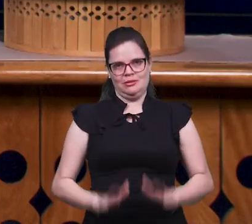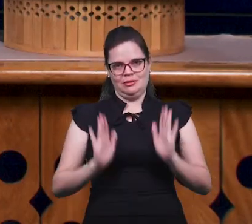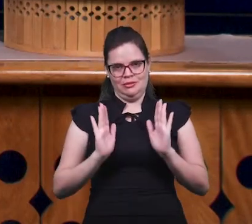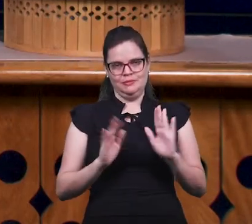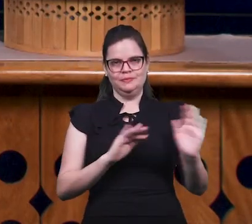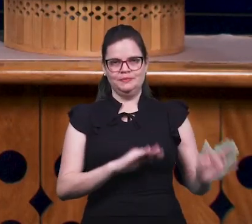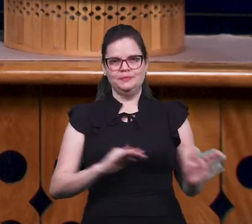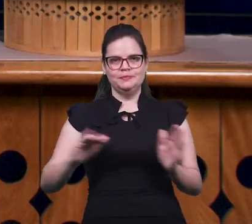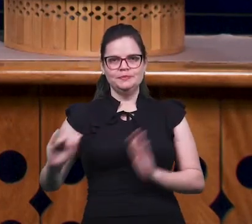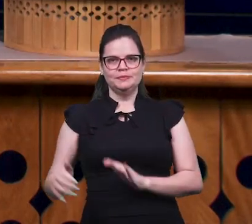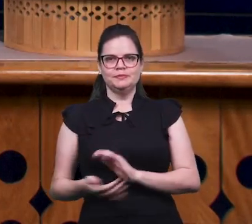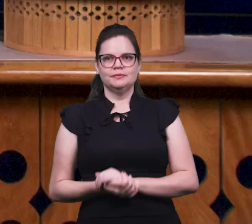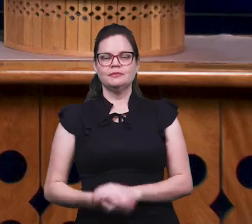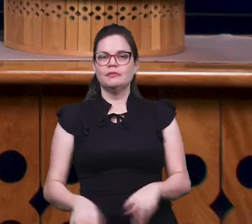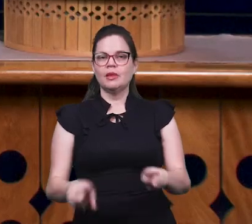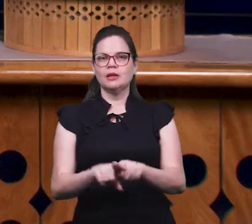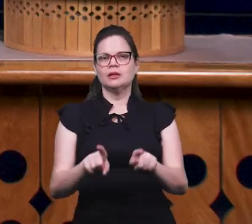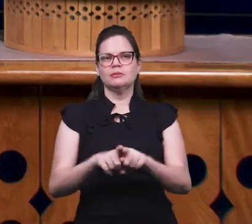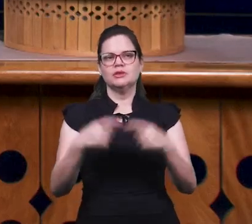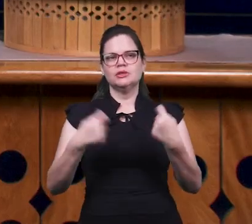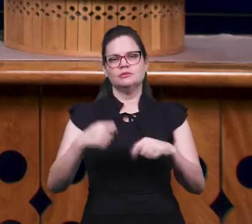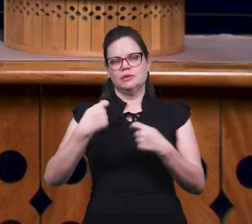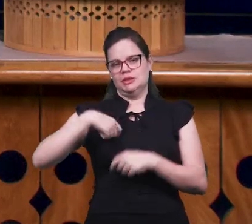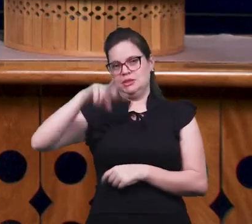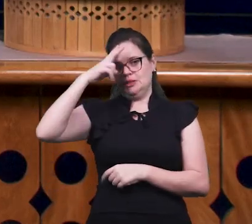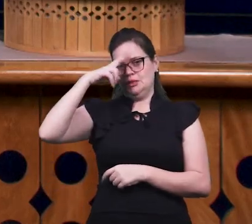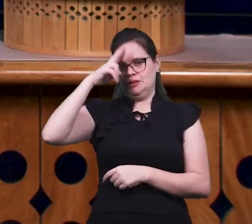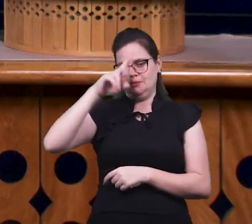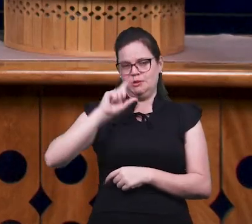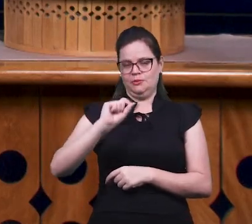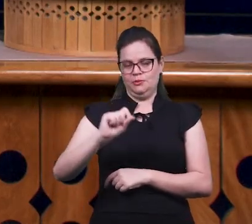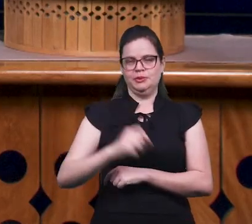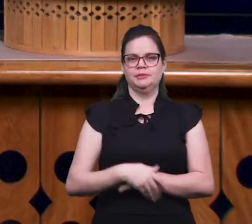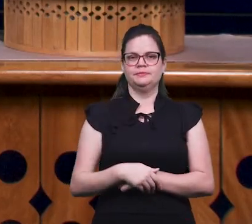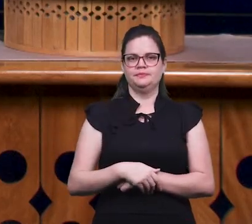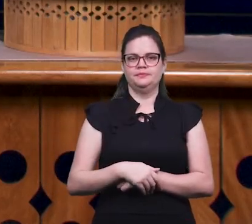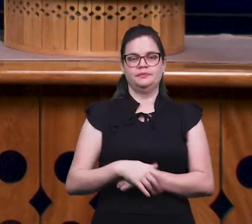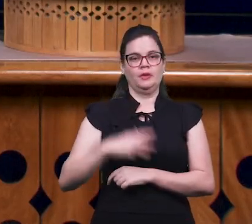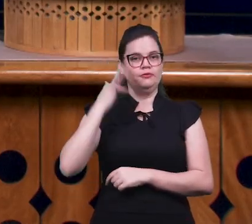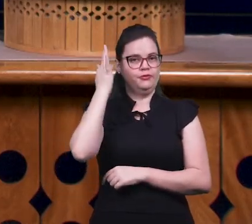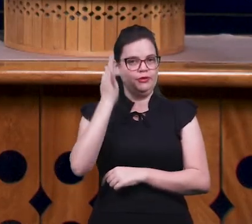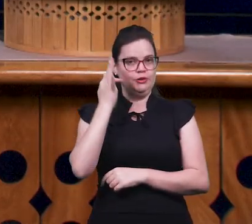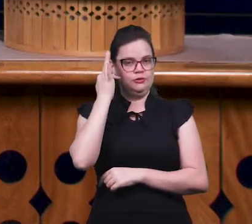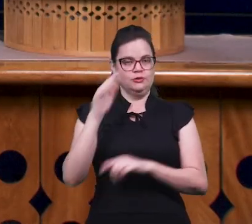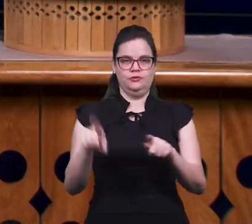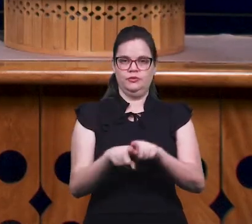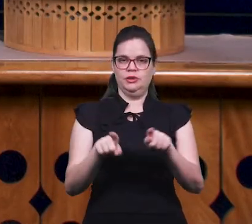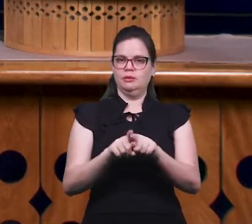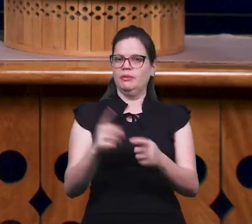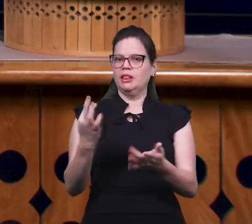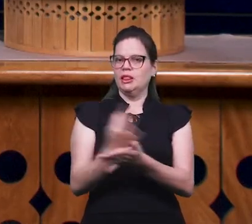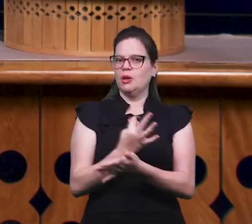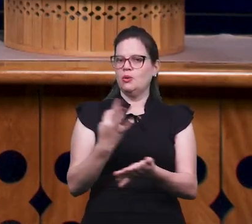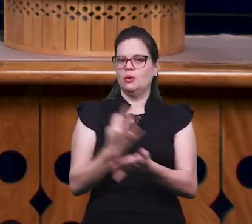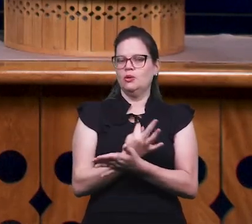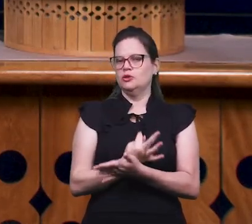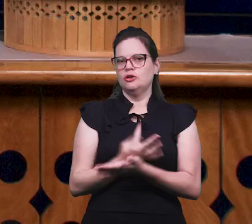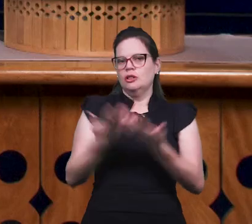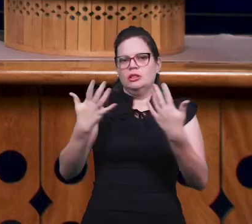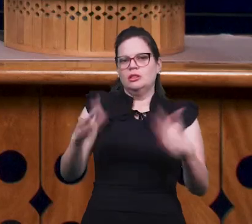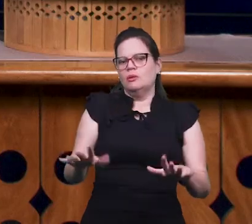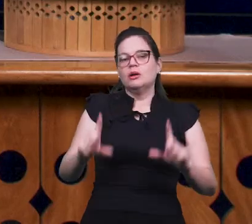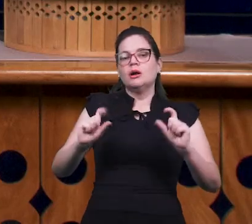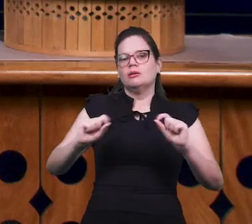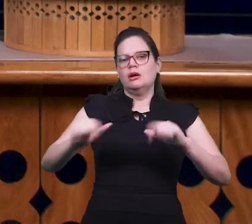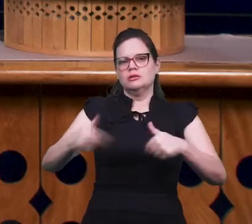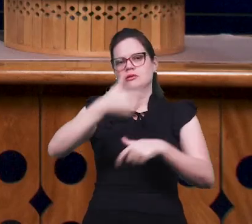nossa palavra aqui. Lembramos o seguinte, a teologia e a filosofia dispensa a operação do Espírito Santo. Por que dispensa? Porque